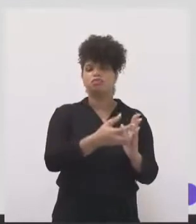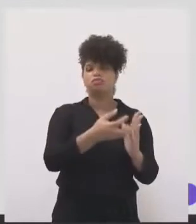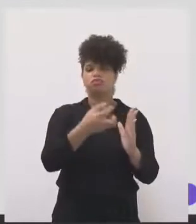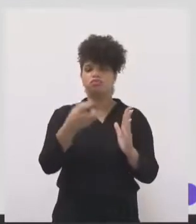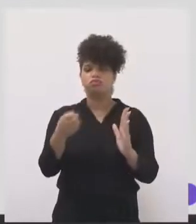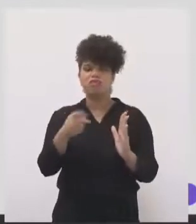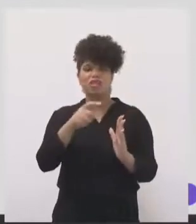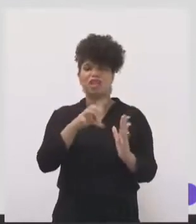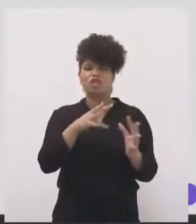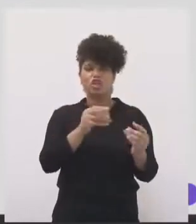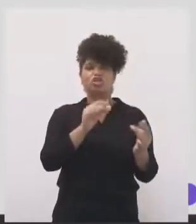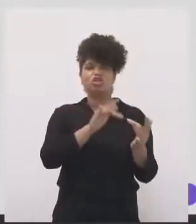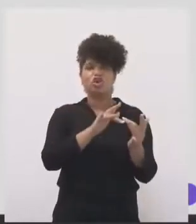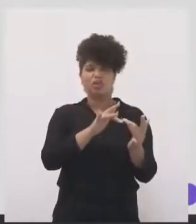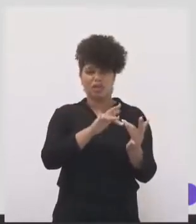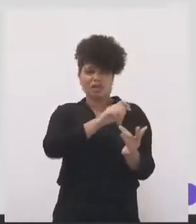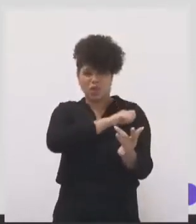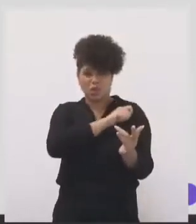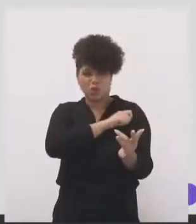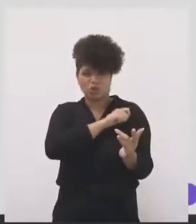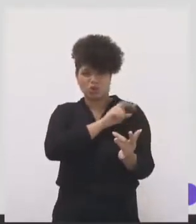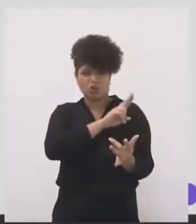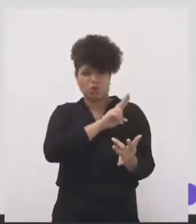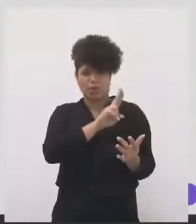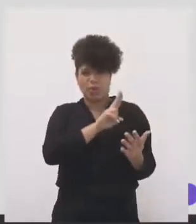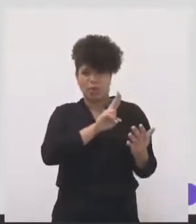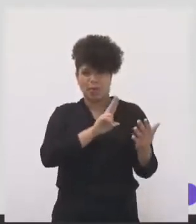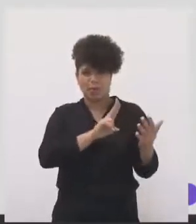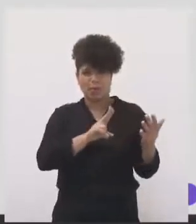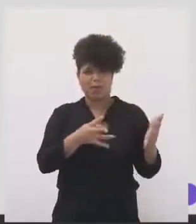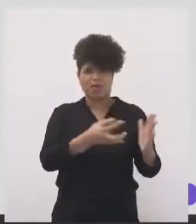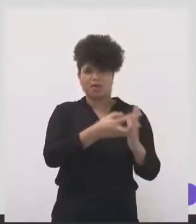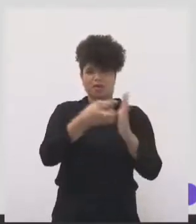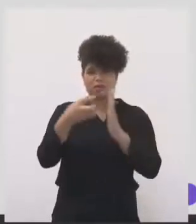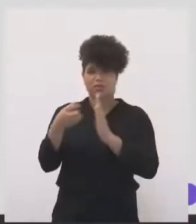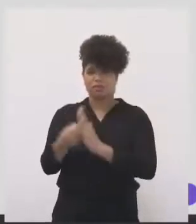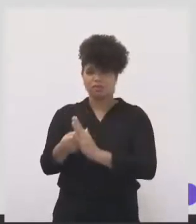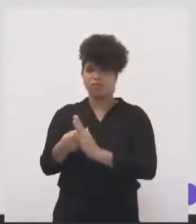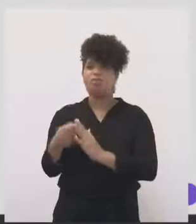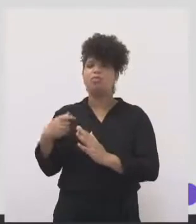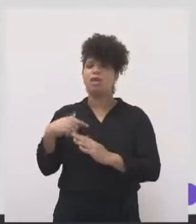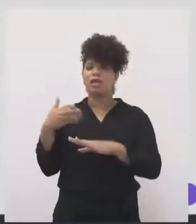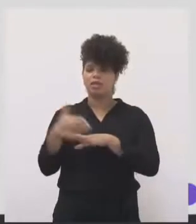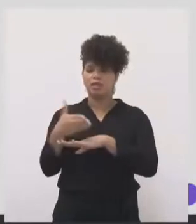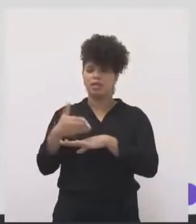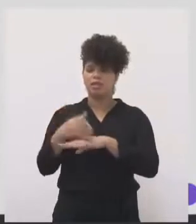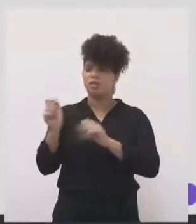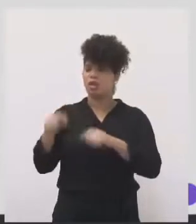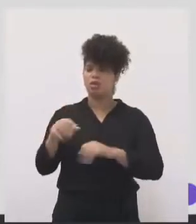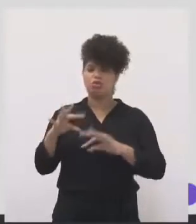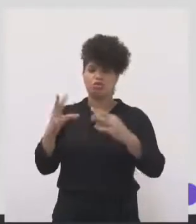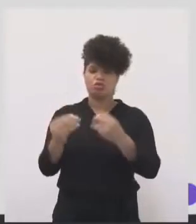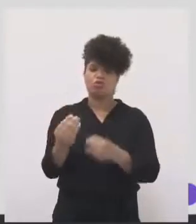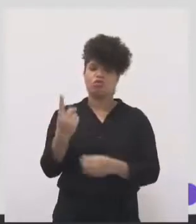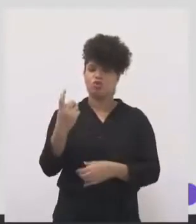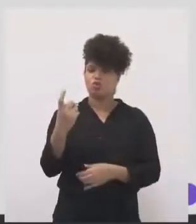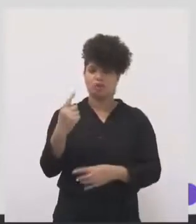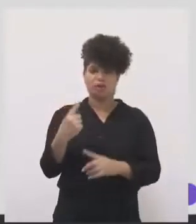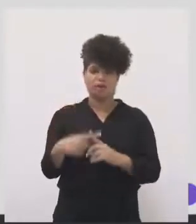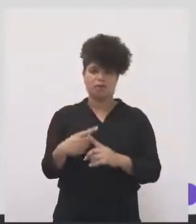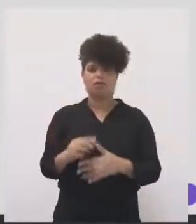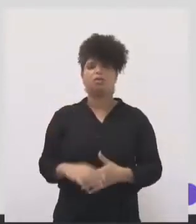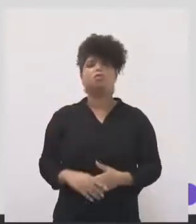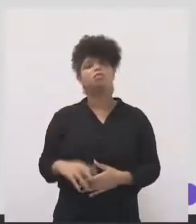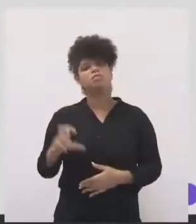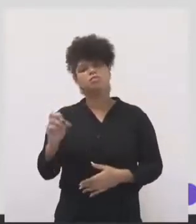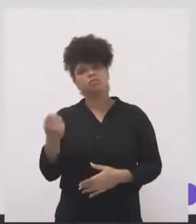todos os meus alunos do Google Classroom e crio o acesso para todos eles de uma vez. Ou ainda eu posso